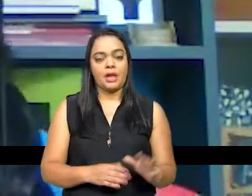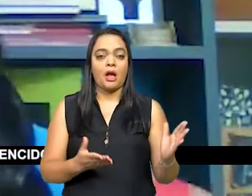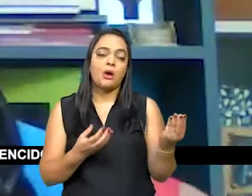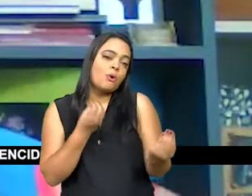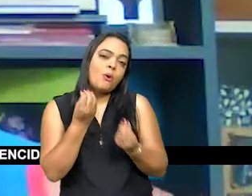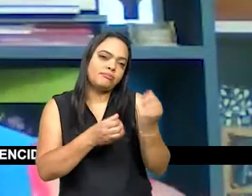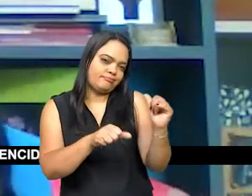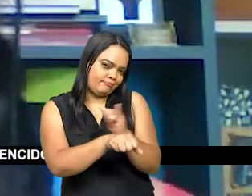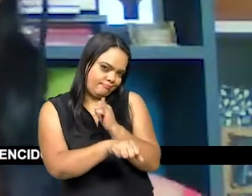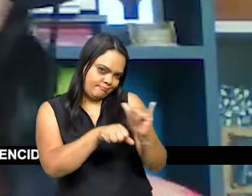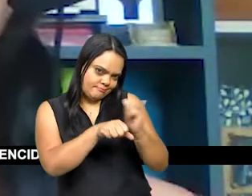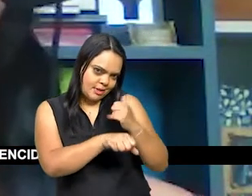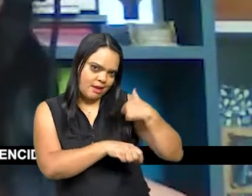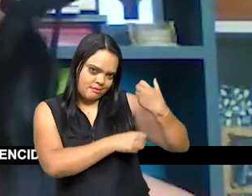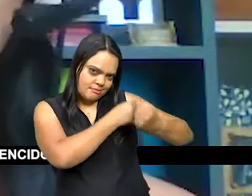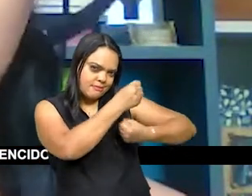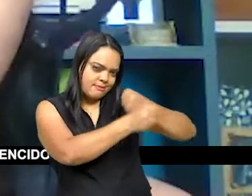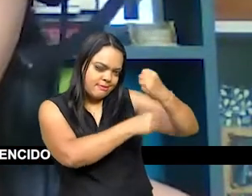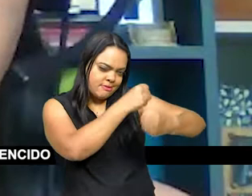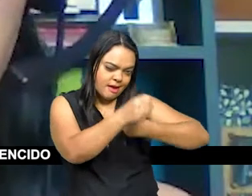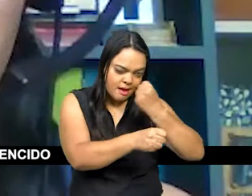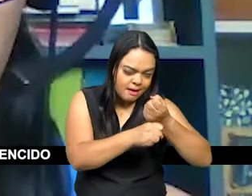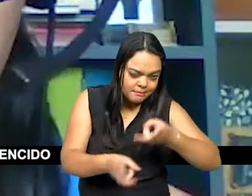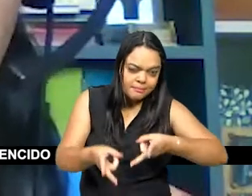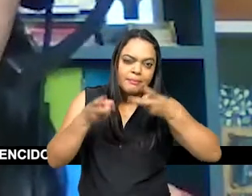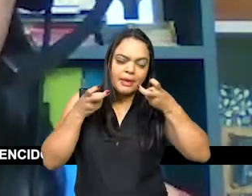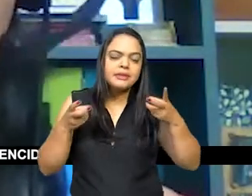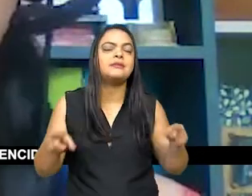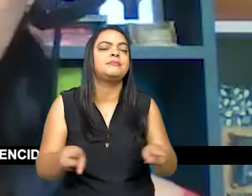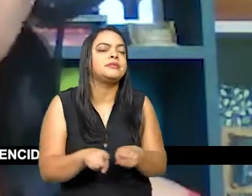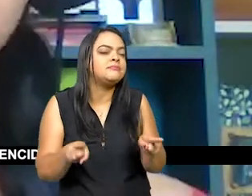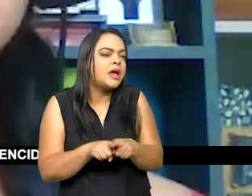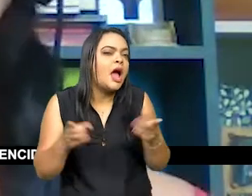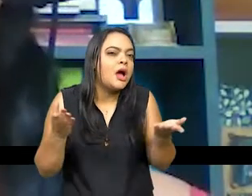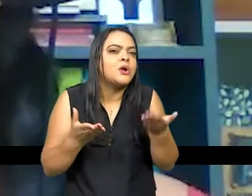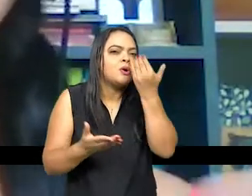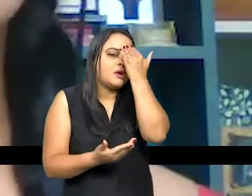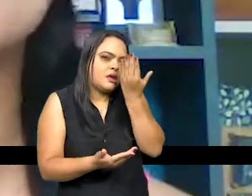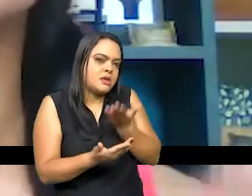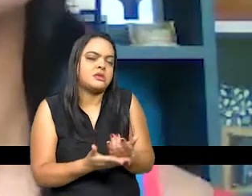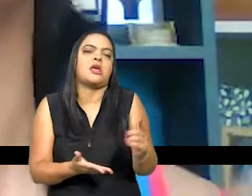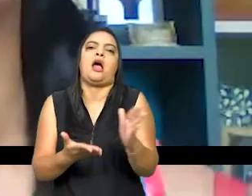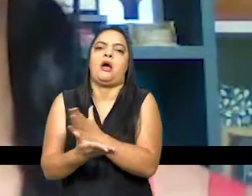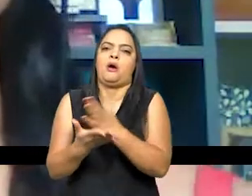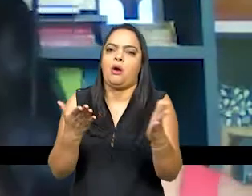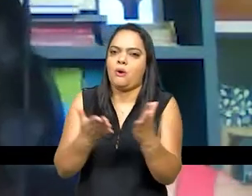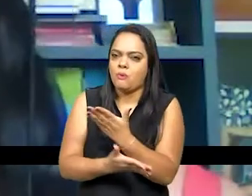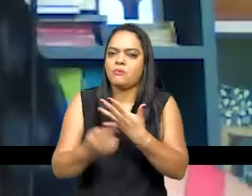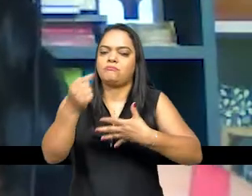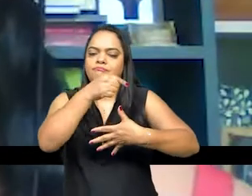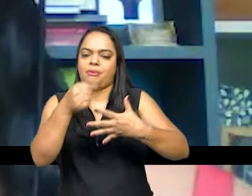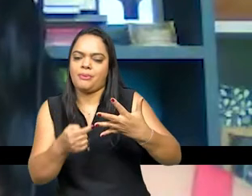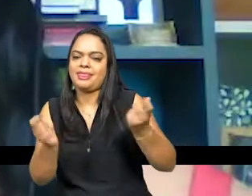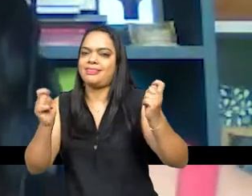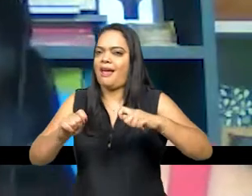eu percebi ao longo dos anos no Uniafre, e agora analisando os registros para a tese, tenho me convencido, assim, de que existem algumas possibilidades para